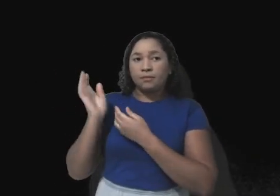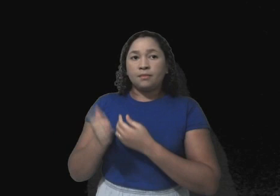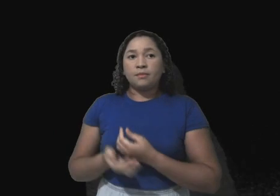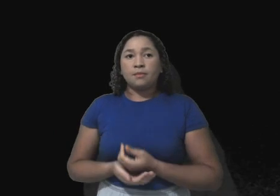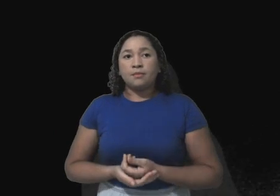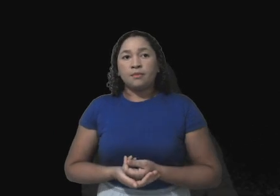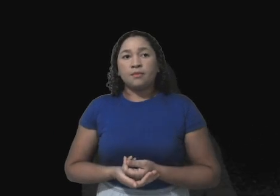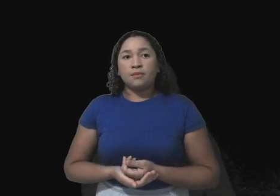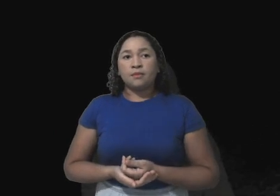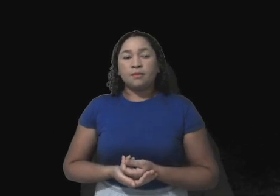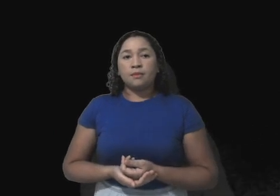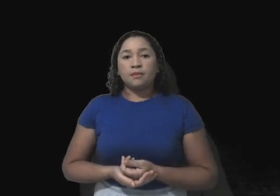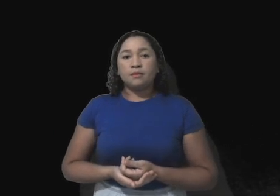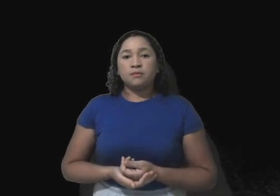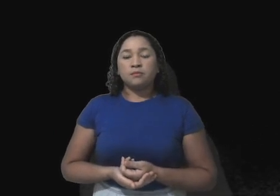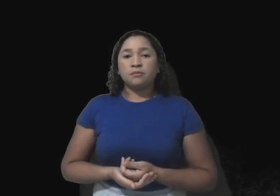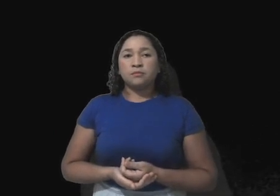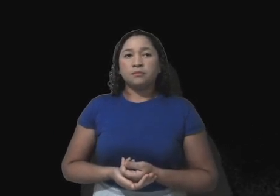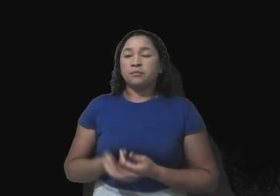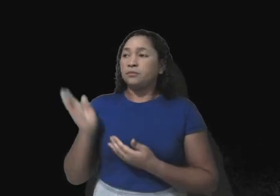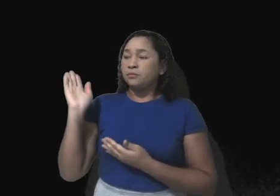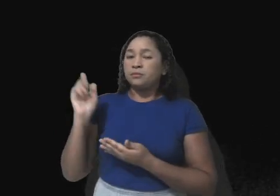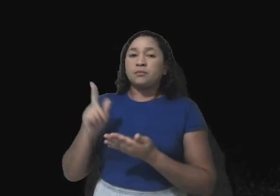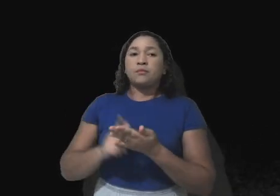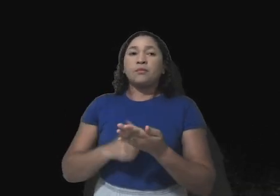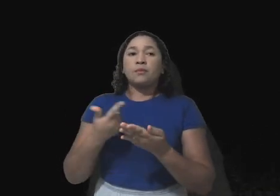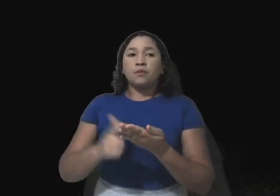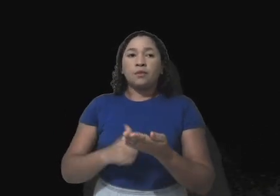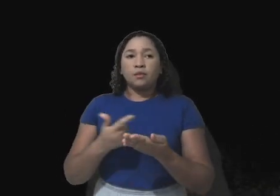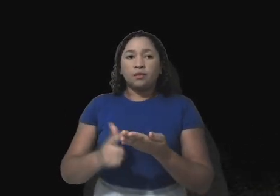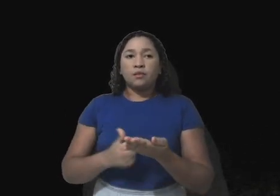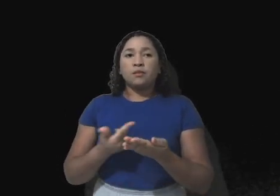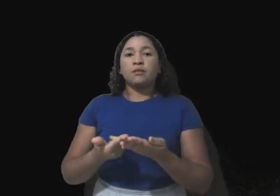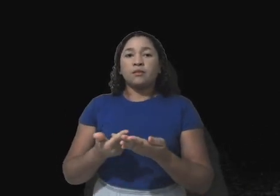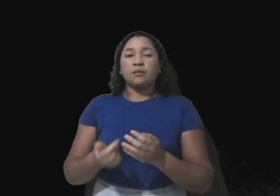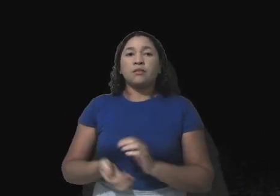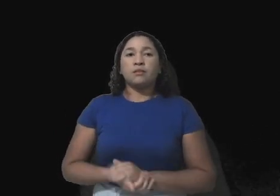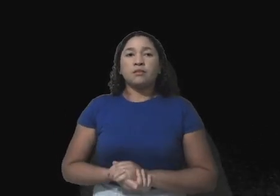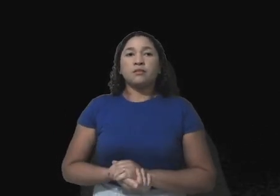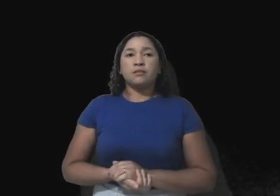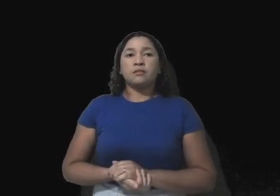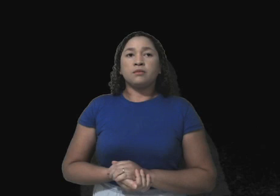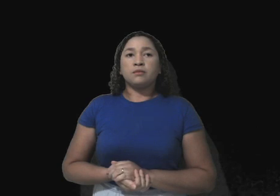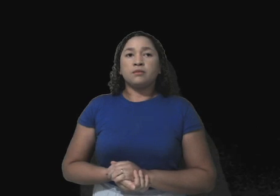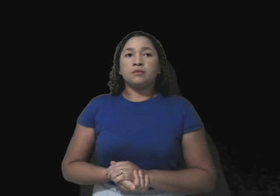Este livro, meus irmãos, é a consolidação da nossa declaração de fé.